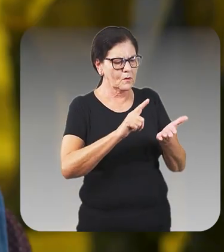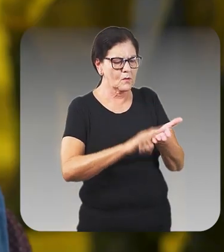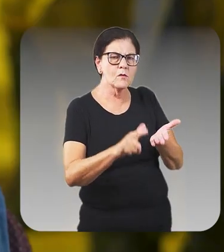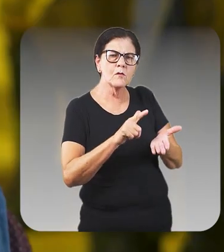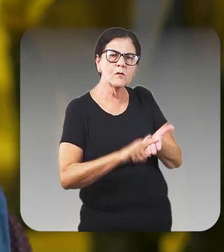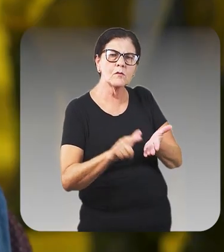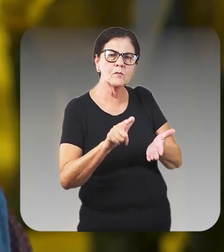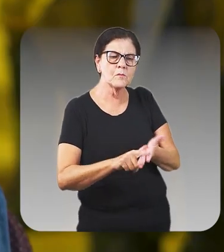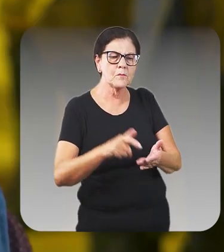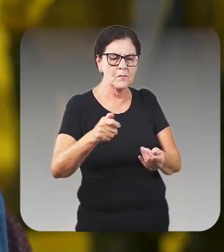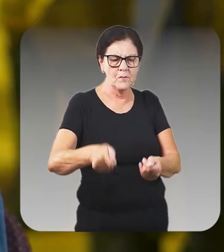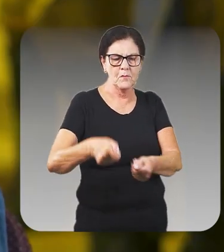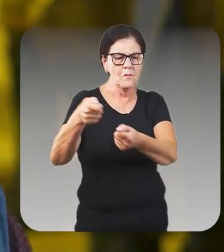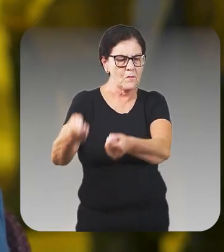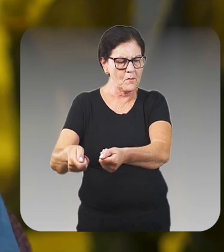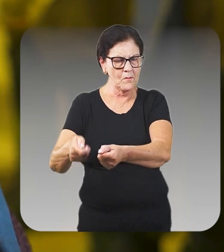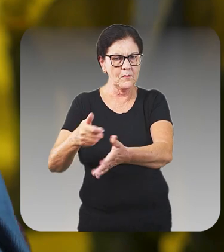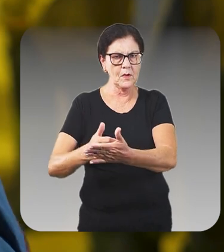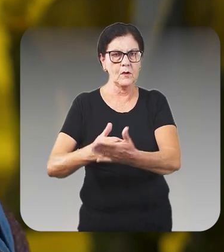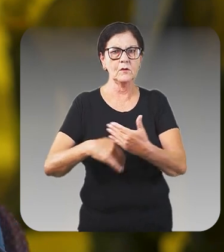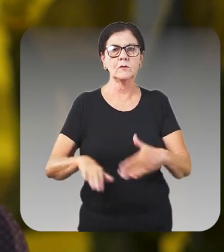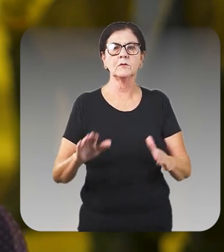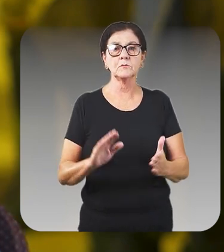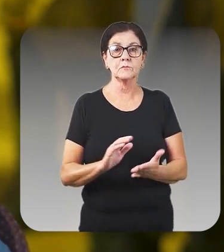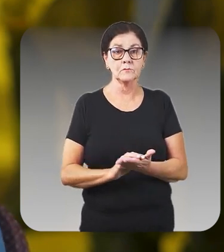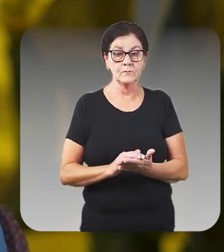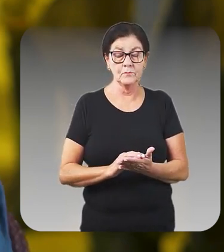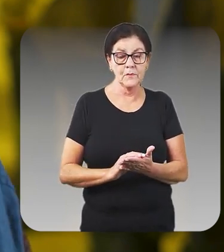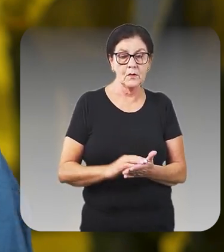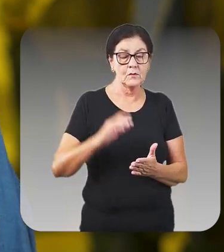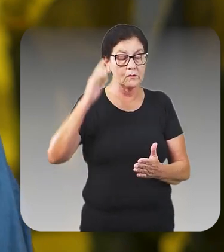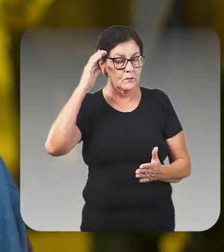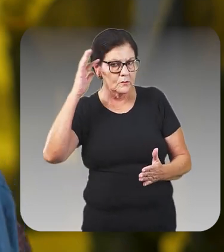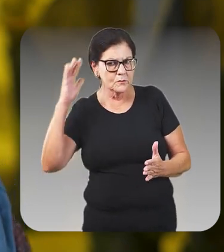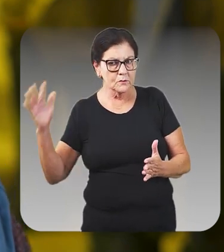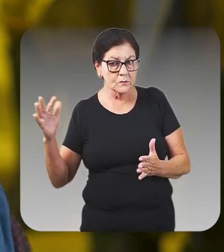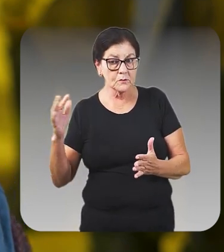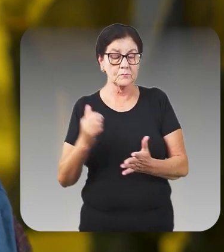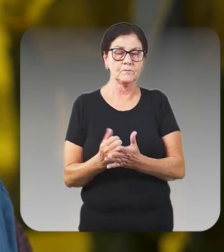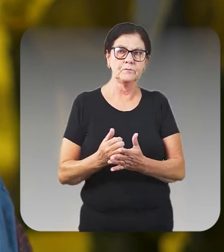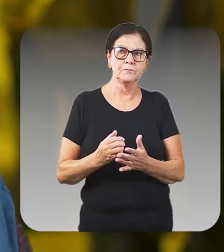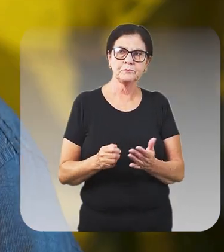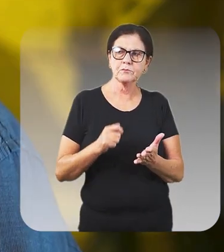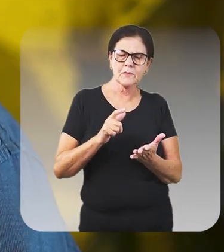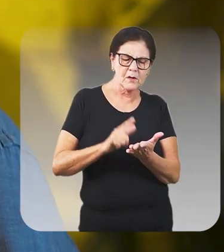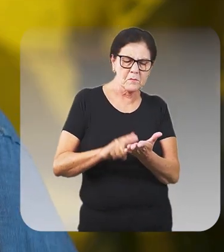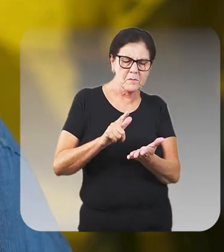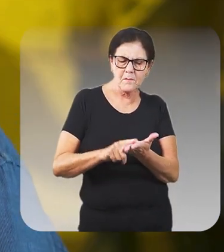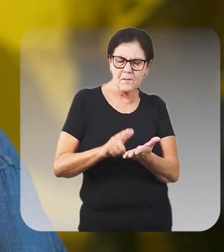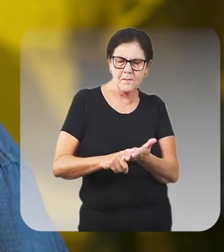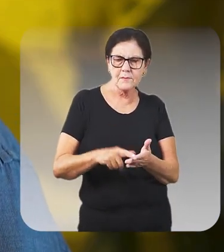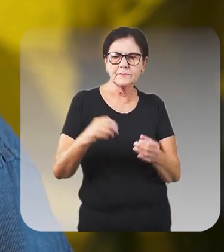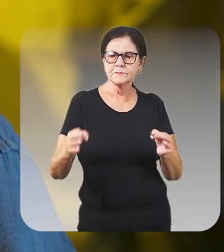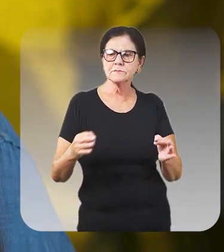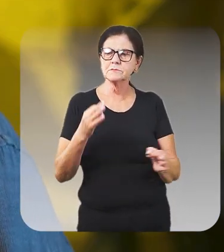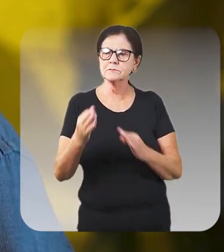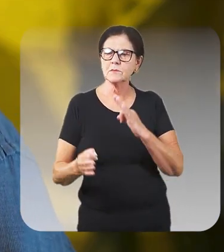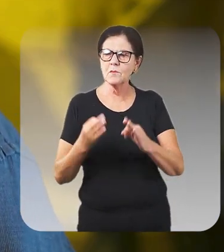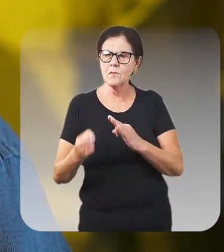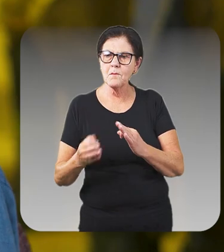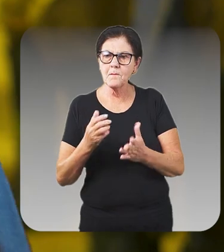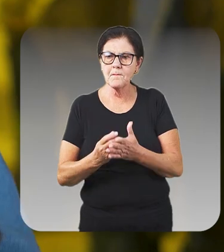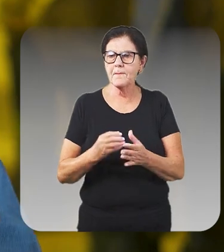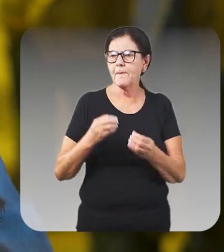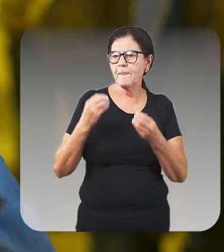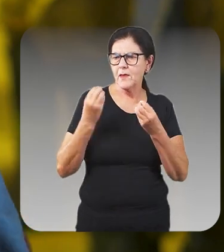teórico. E esse militar teórico, para se ter uma ideia quando eu estou falando de teoria, de um militar teórico, é um militar que saía da escola sem saber